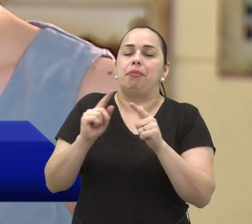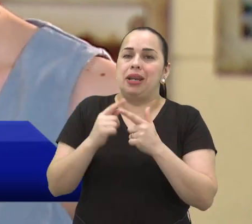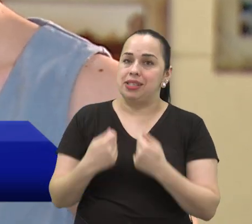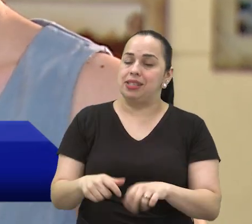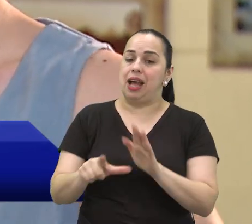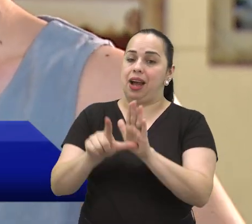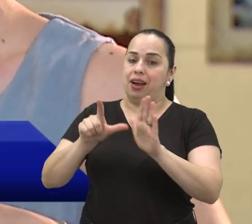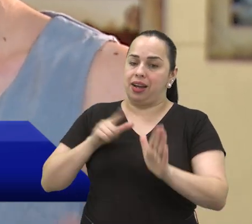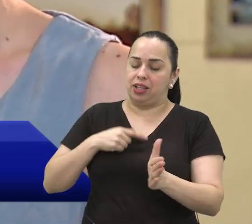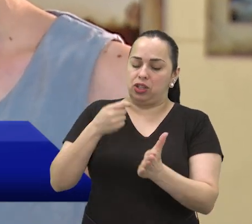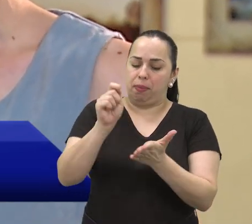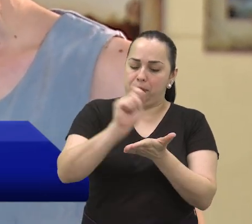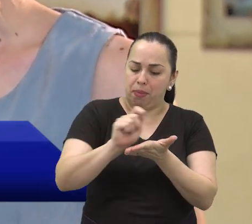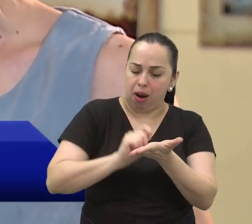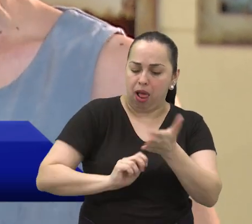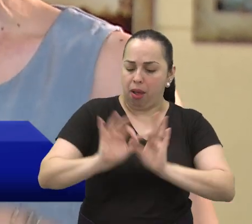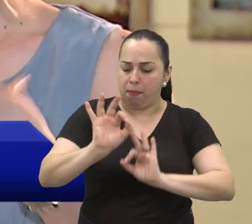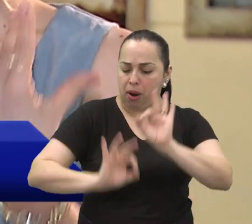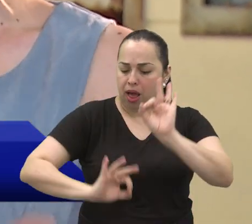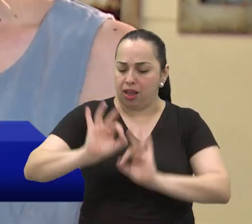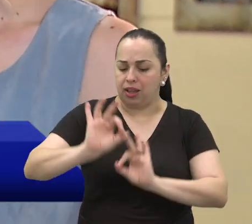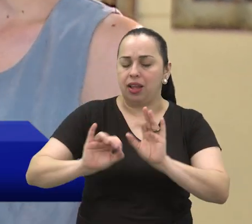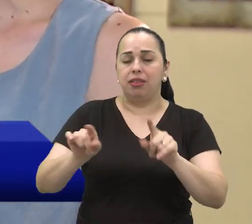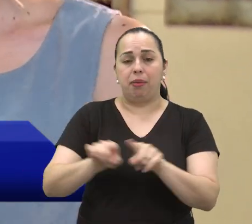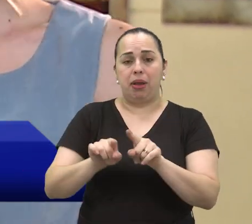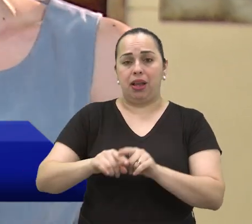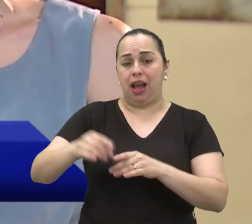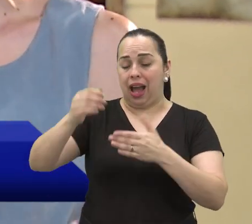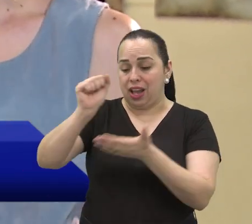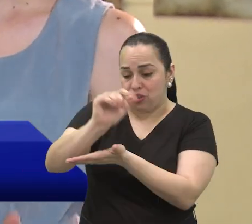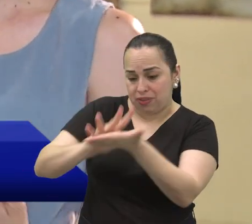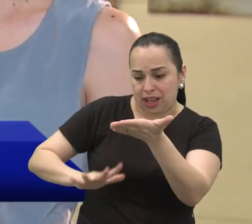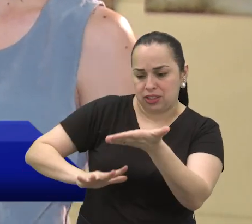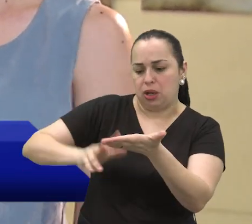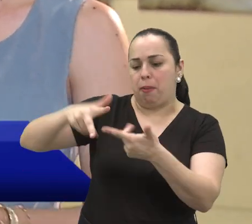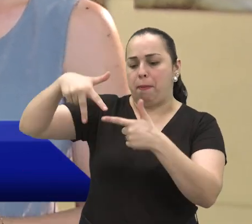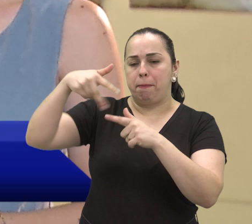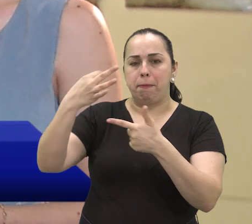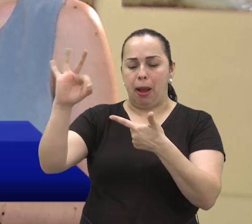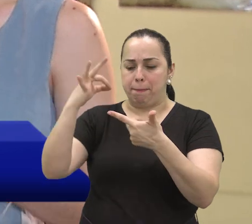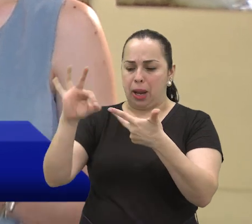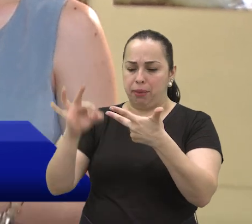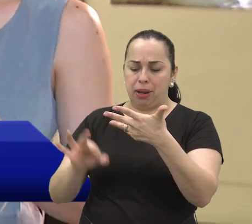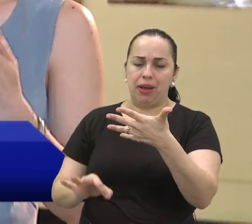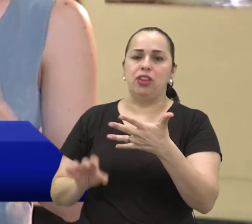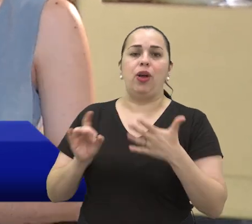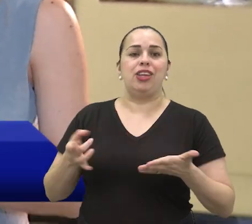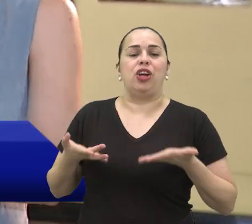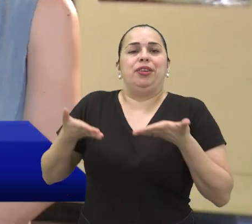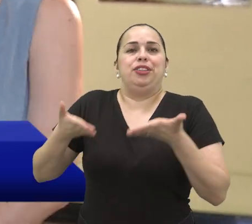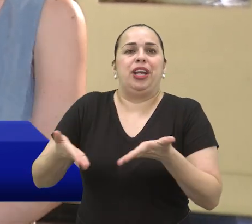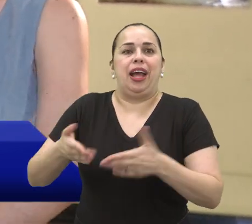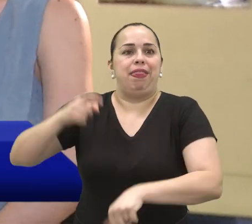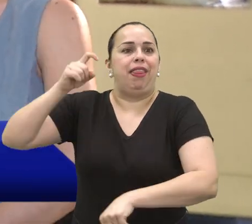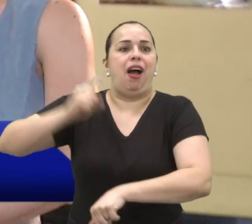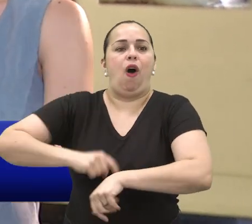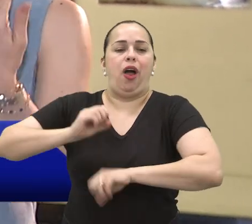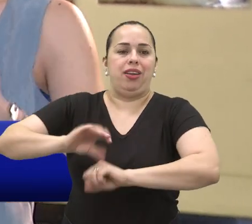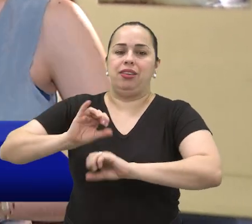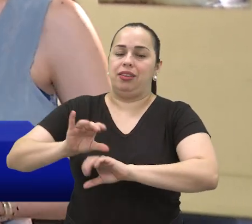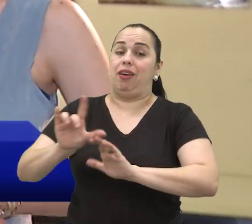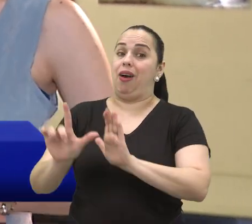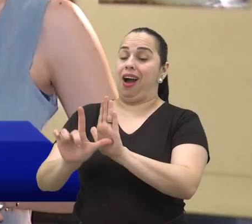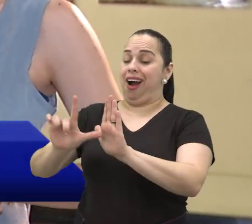para pensar, para planejar bem uma atividade e para corrigir essas atividades. Porque é isso, né? O trabalho do professor não é só chegar na escola e dar aula. Ele